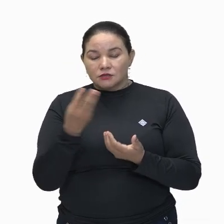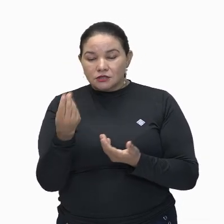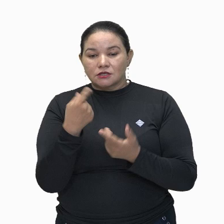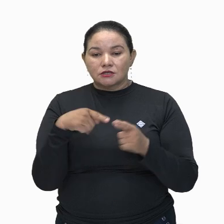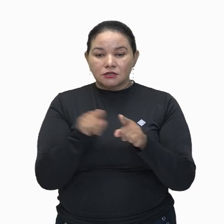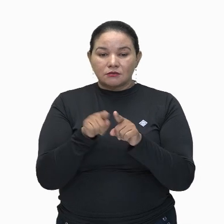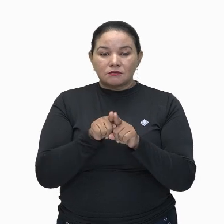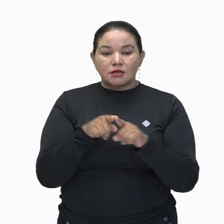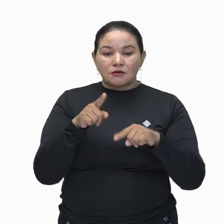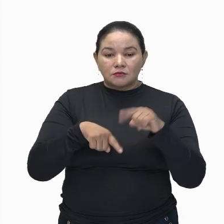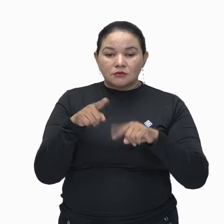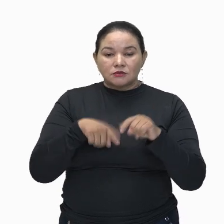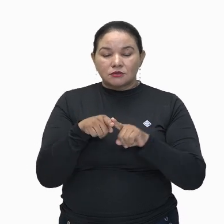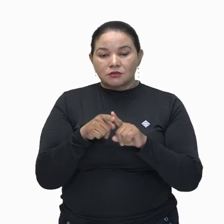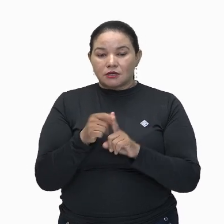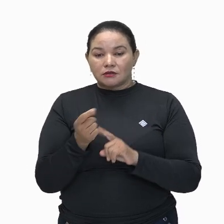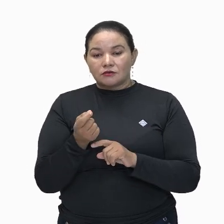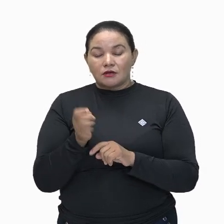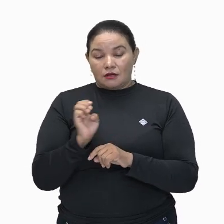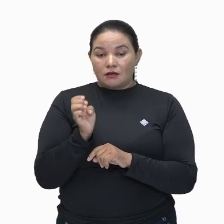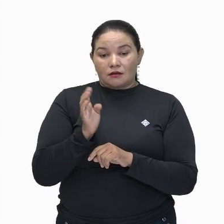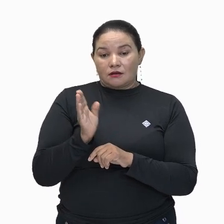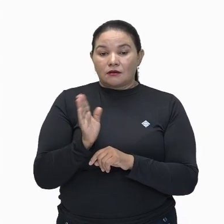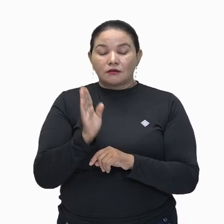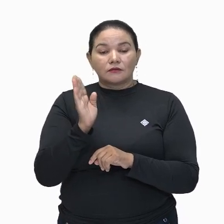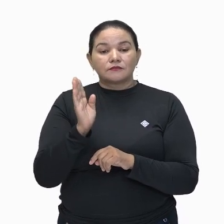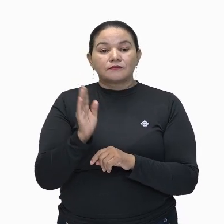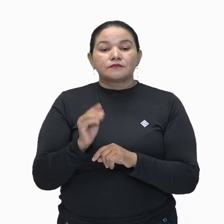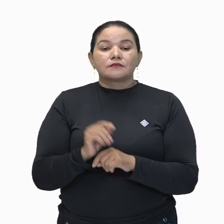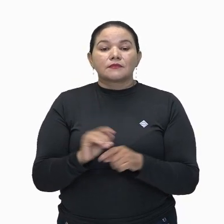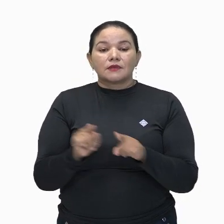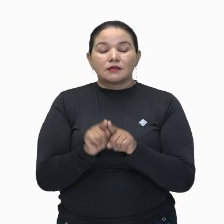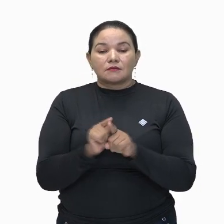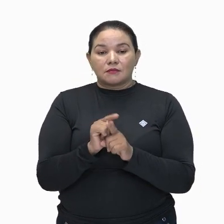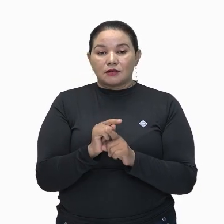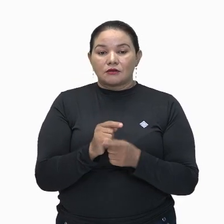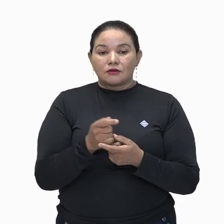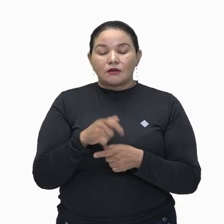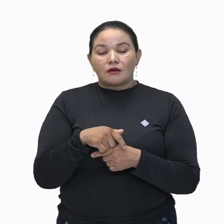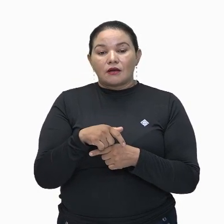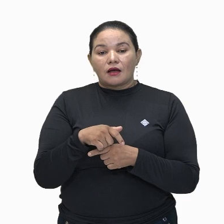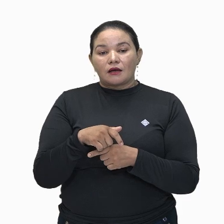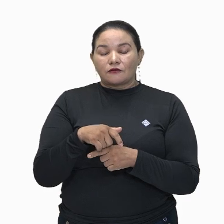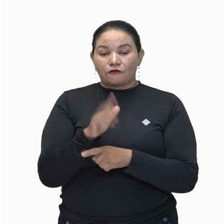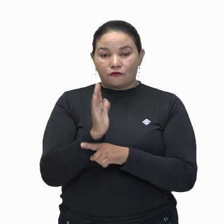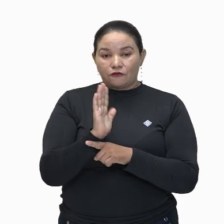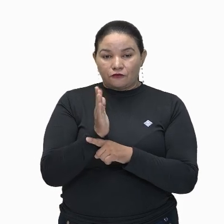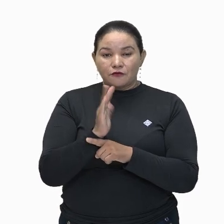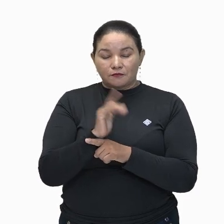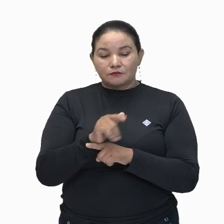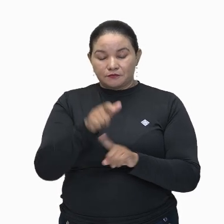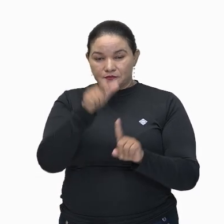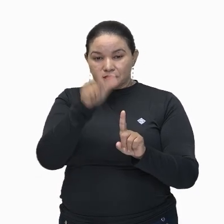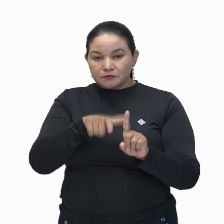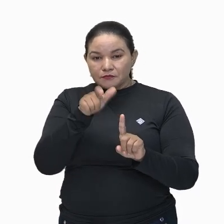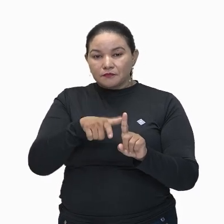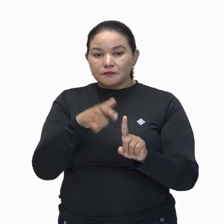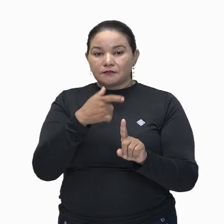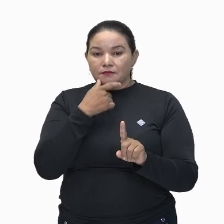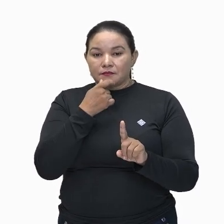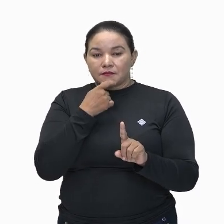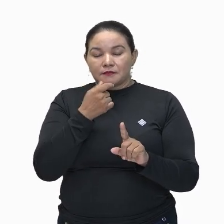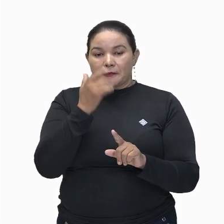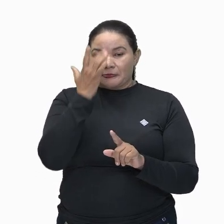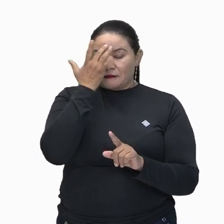objetos preciosos de valor inestimável. Indiana Jones, o icônico personagem de George Lucas e